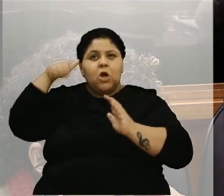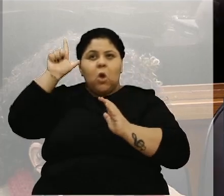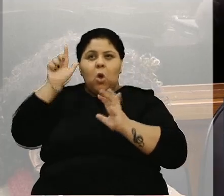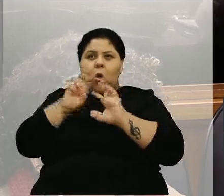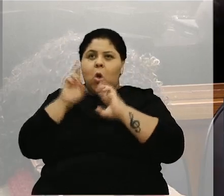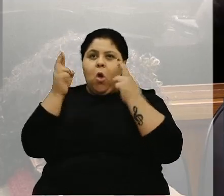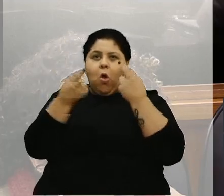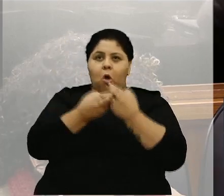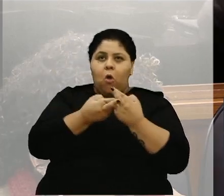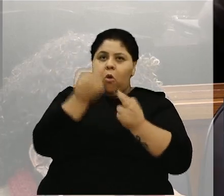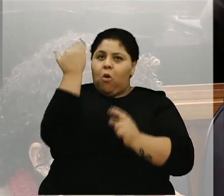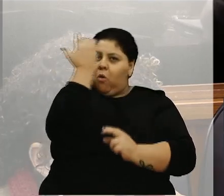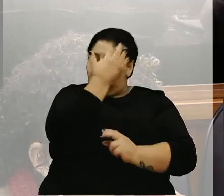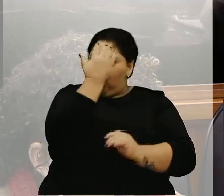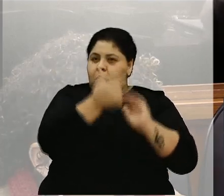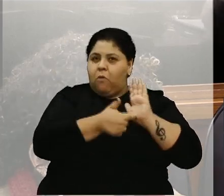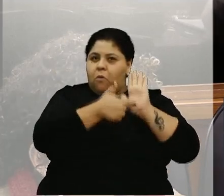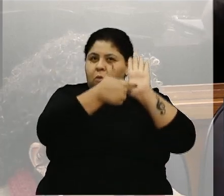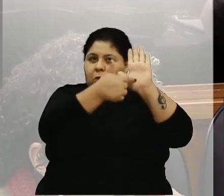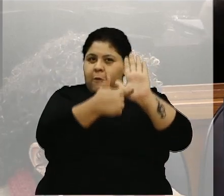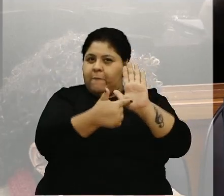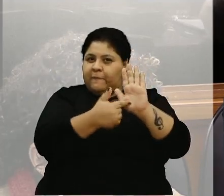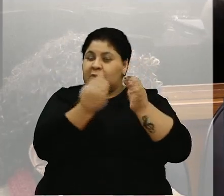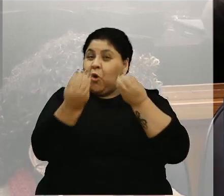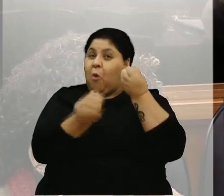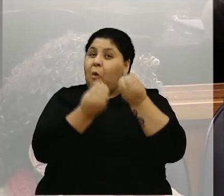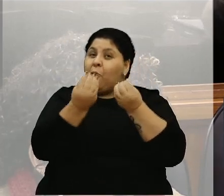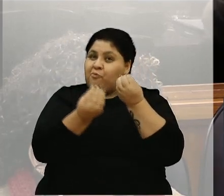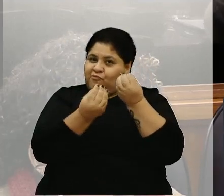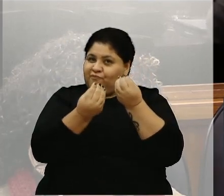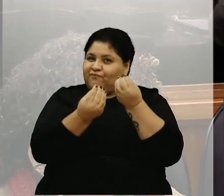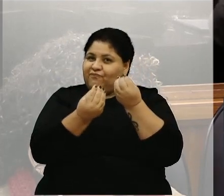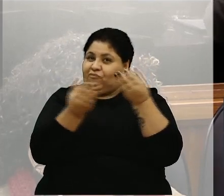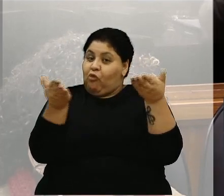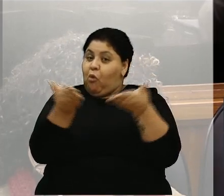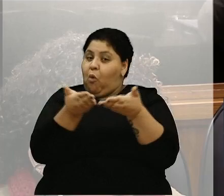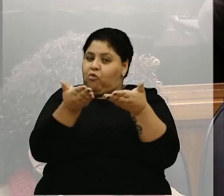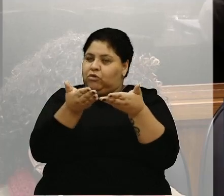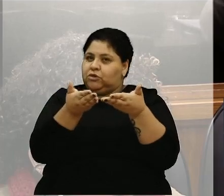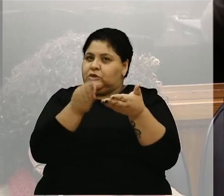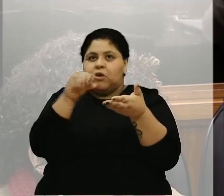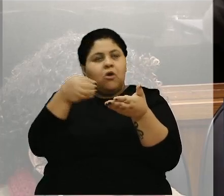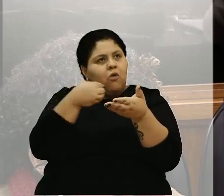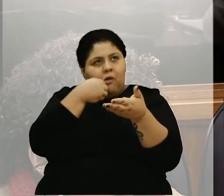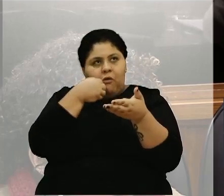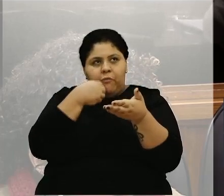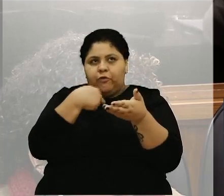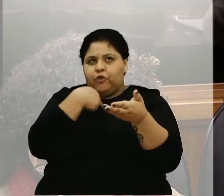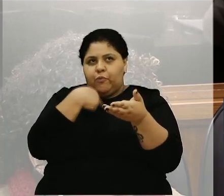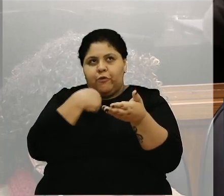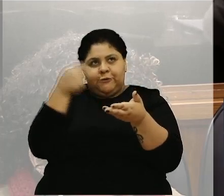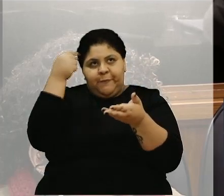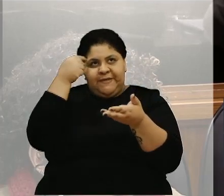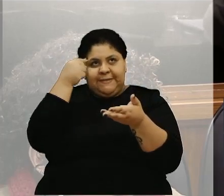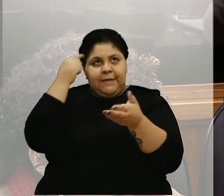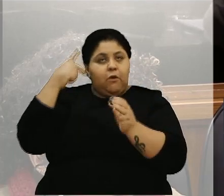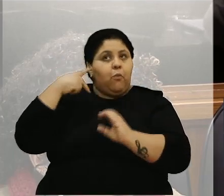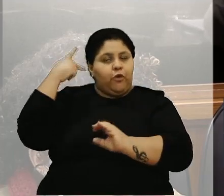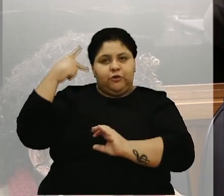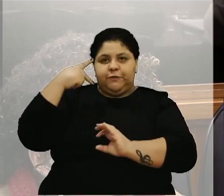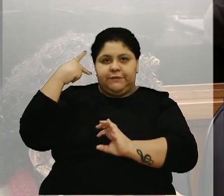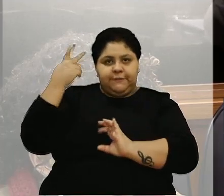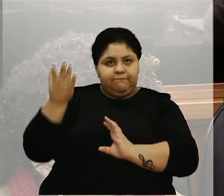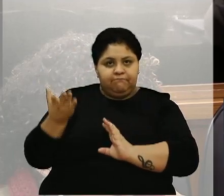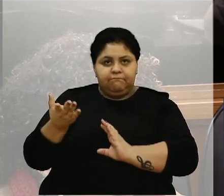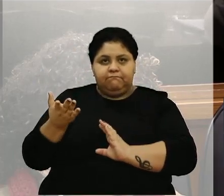com o prefeito em que apresentava o cenário. E certamente não se pode mais pensar em política, não se pode